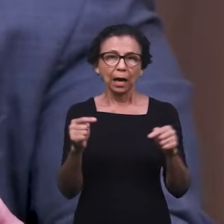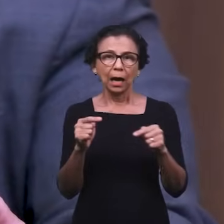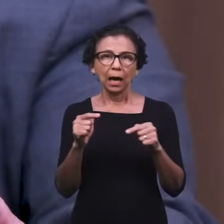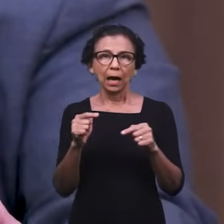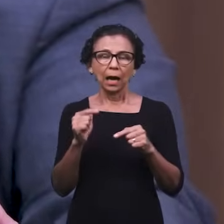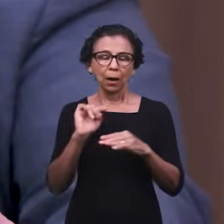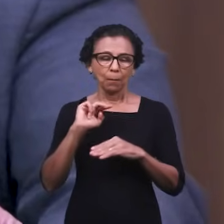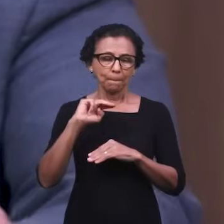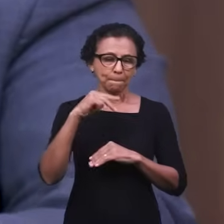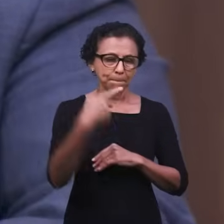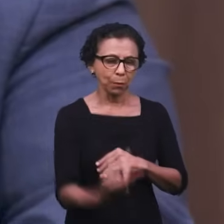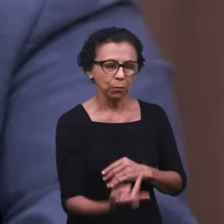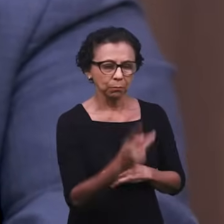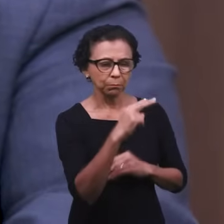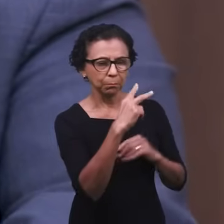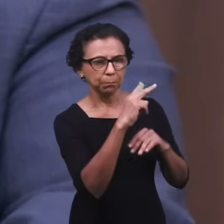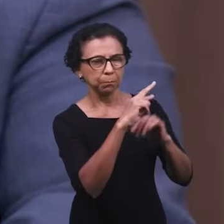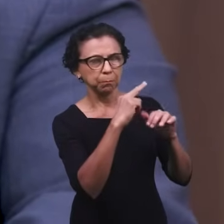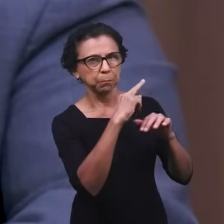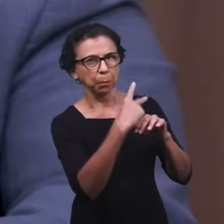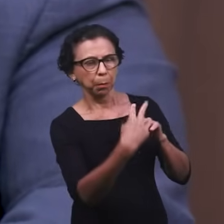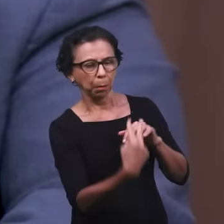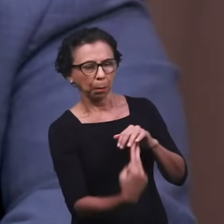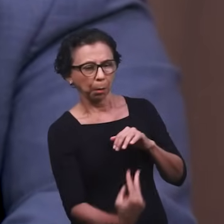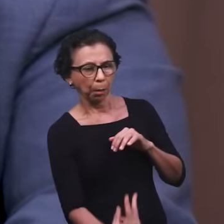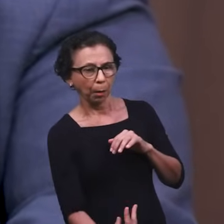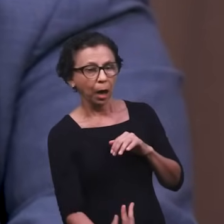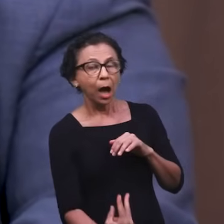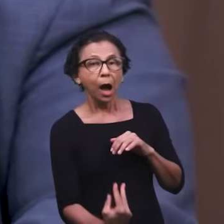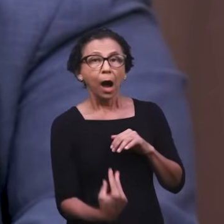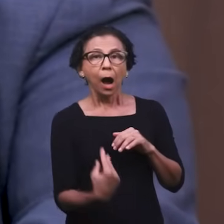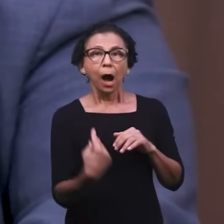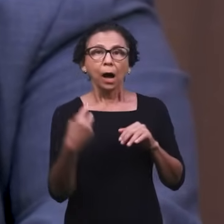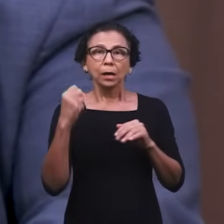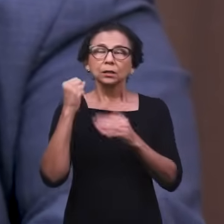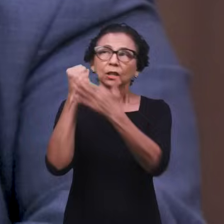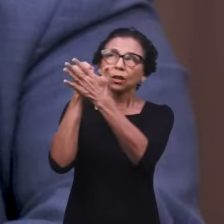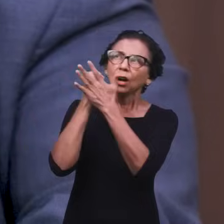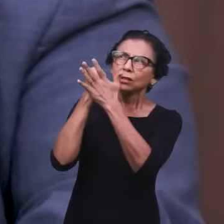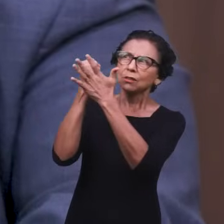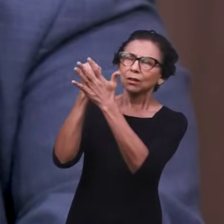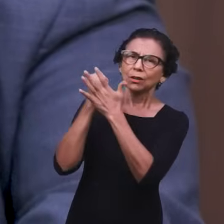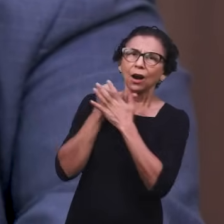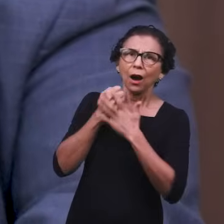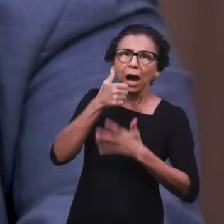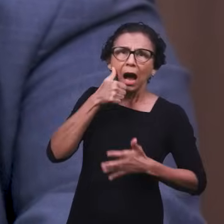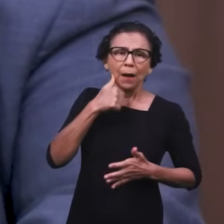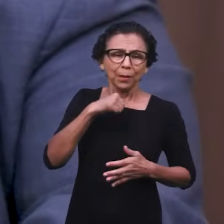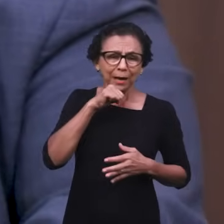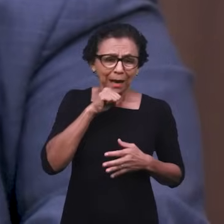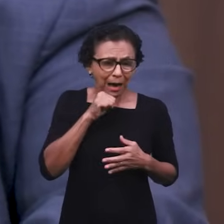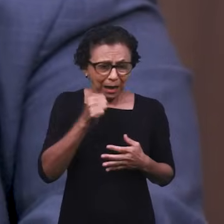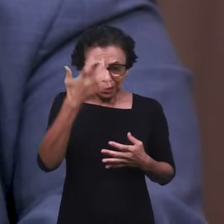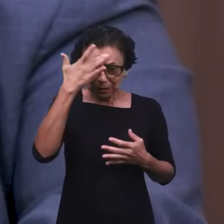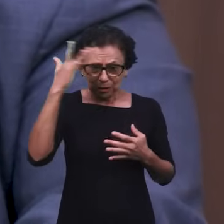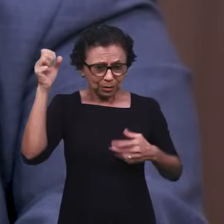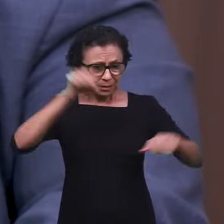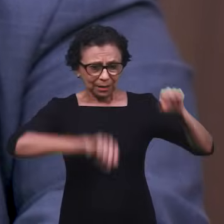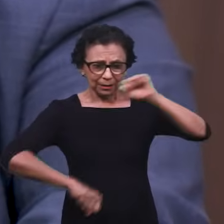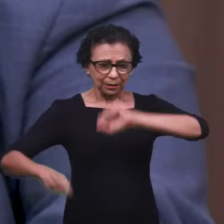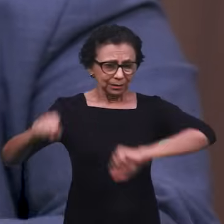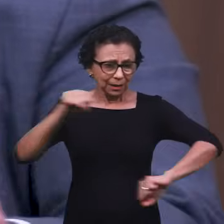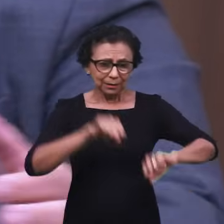nadar. Se a gente for analisar do ponto de vista lógico, que seria analisado por uma inteligência artificial, por assim